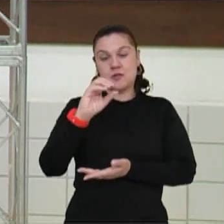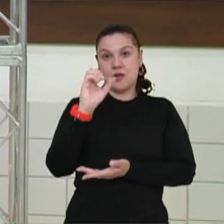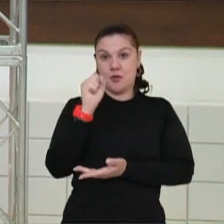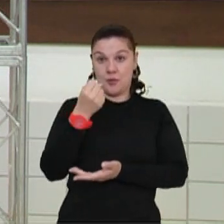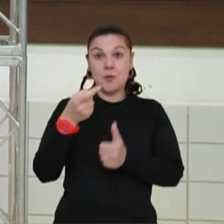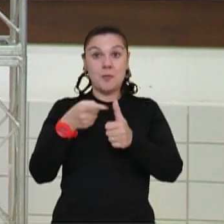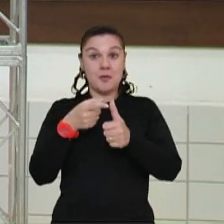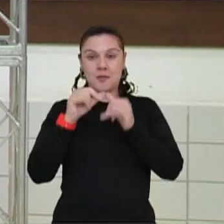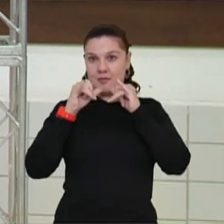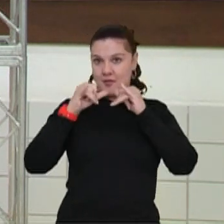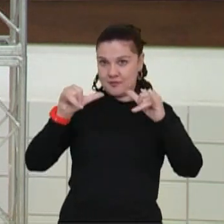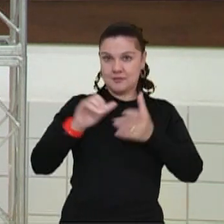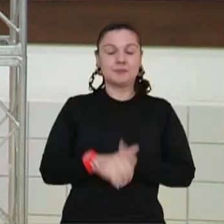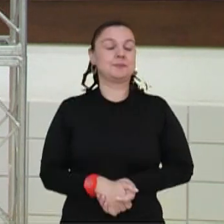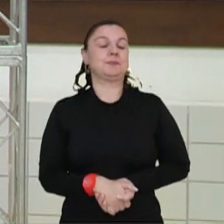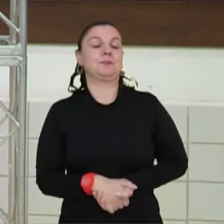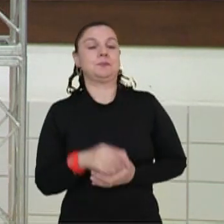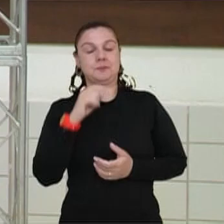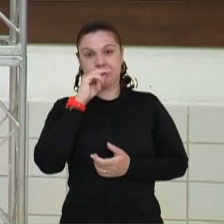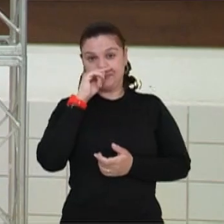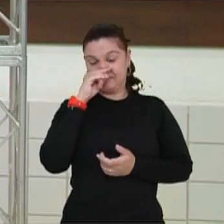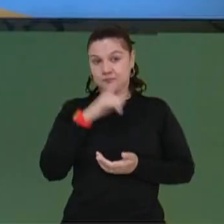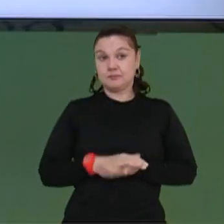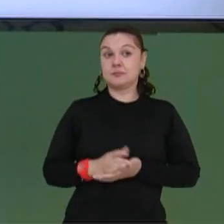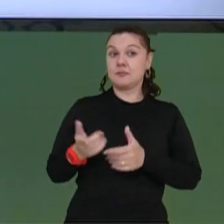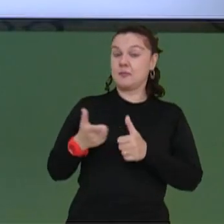gente começar, vamos a alguns recadinhos importantes.